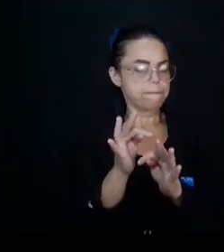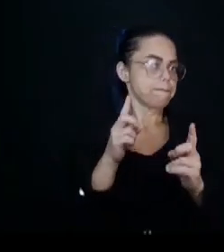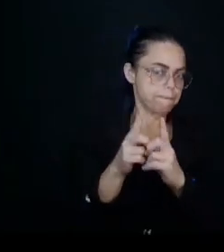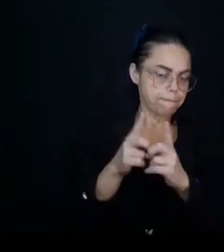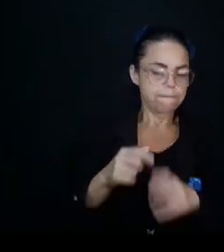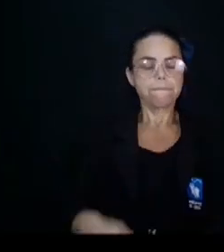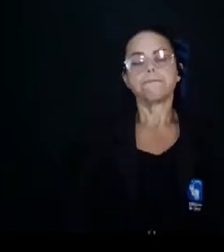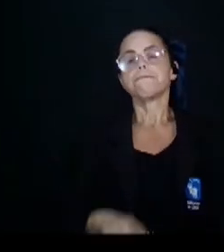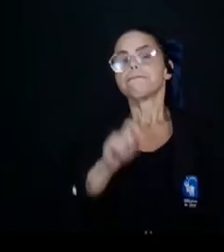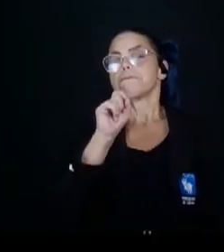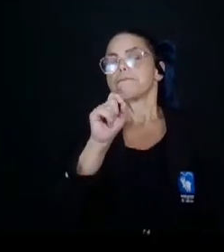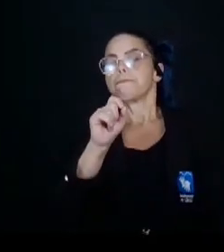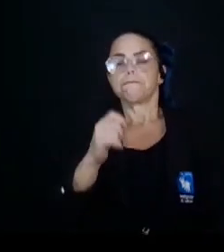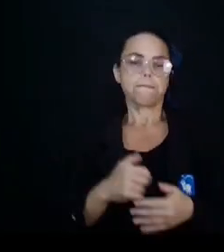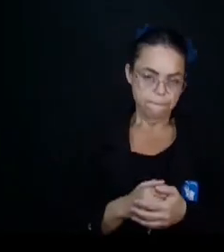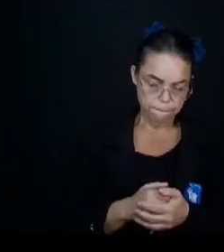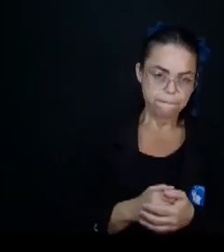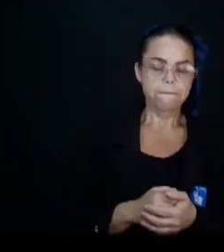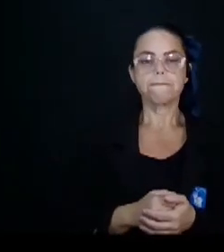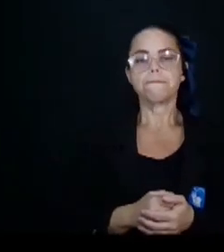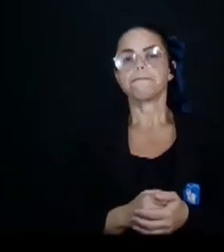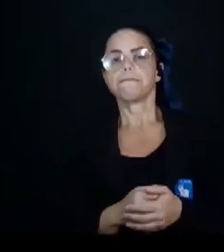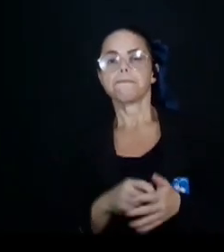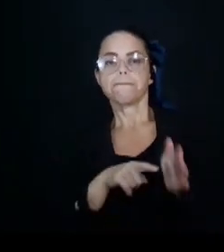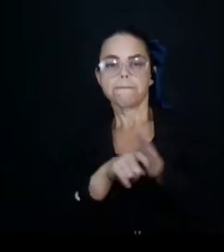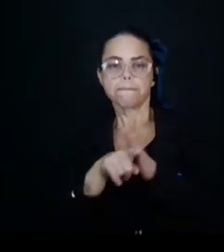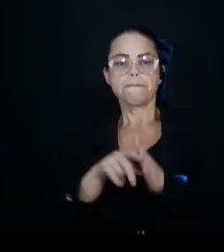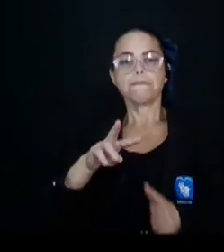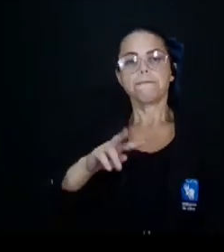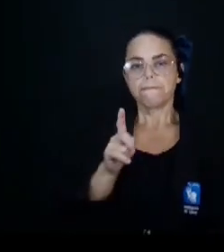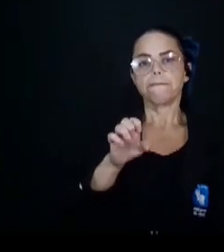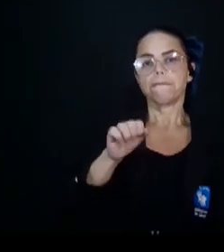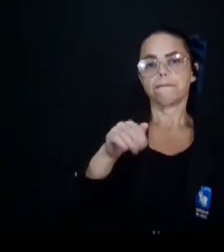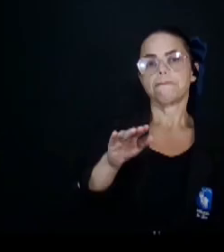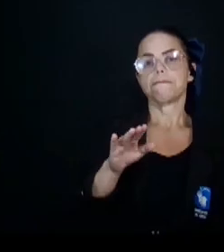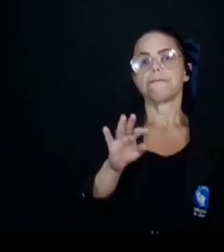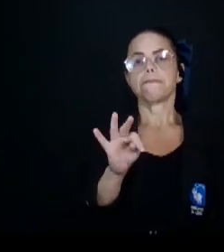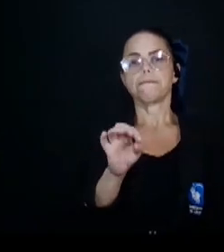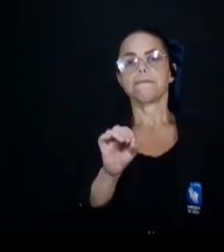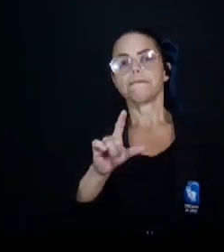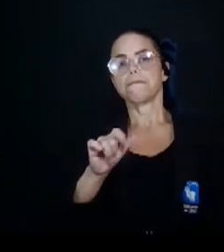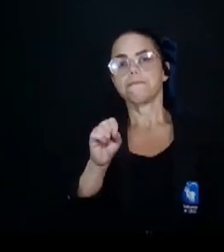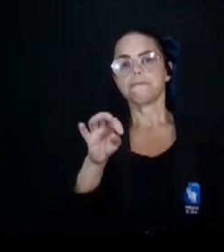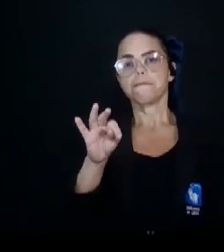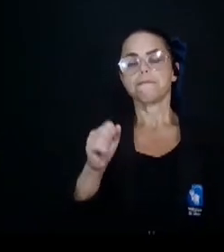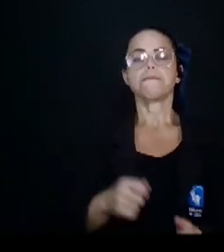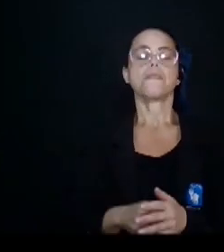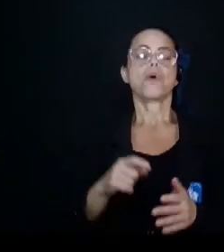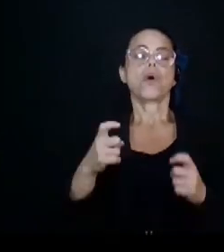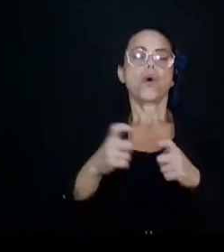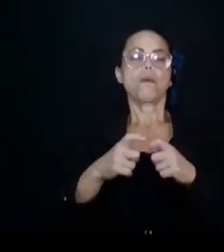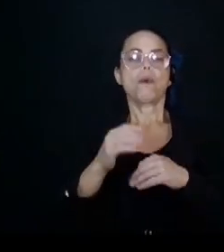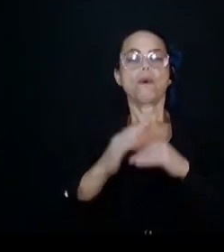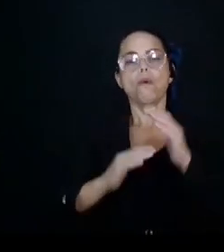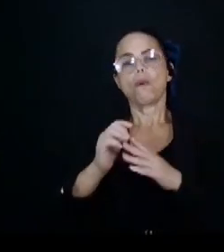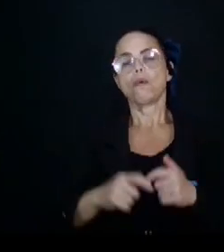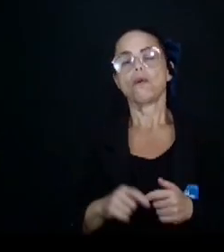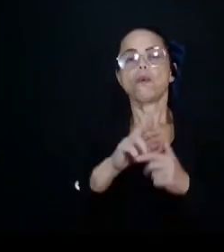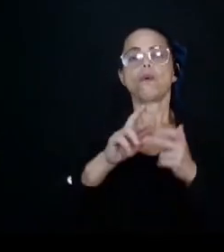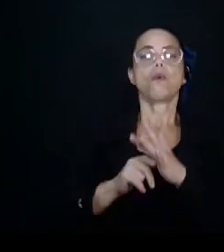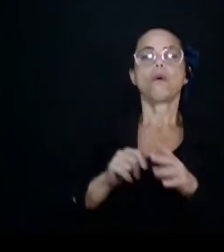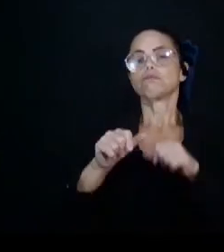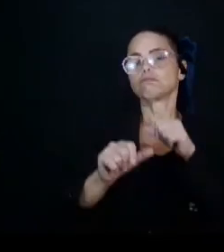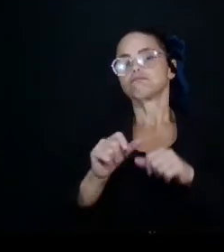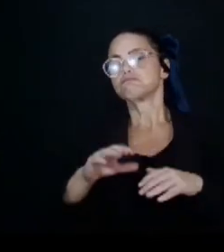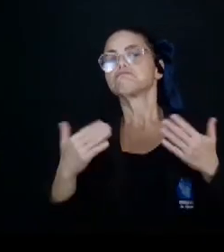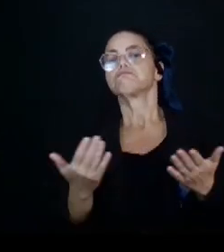aí o exame com o hematologista de fato, Jamile, mas nesse primeiro momento, né, quais são essas alterações e o que